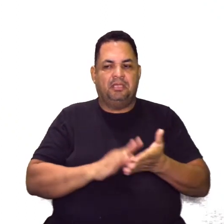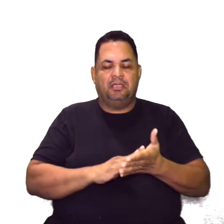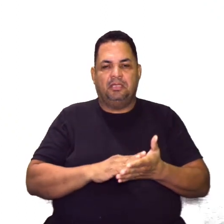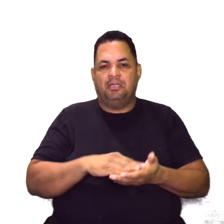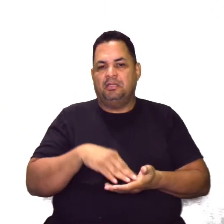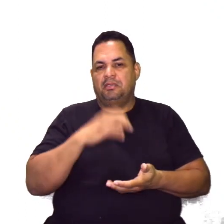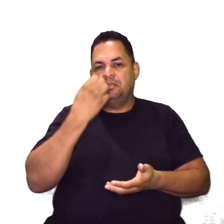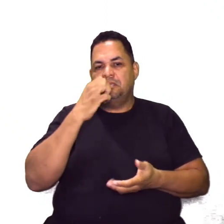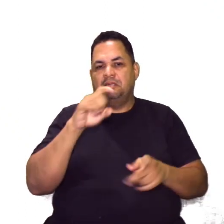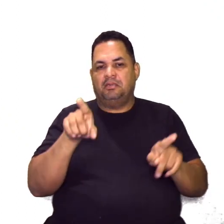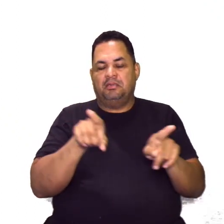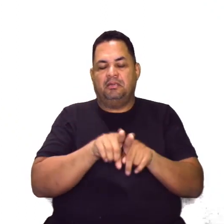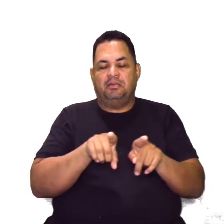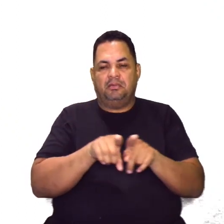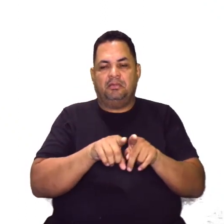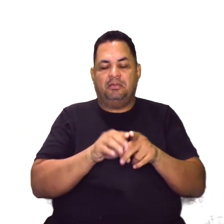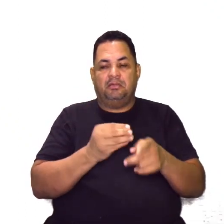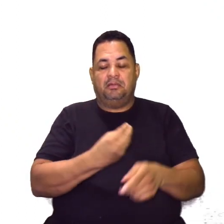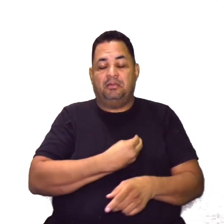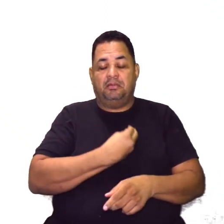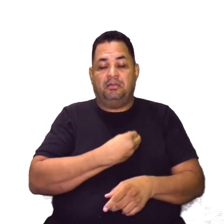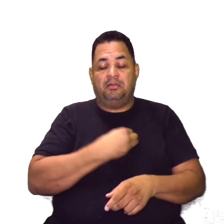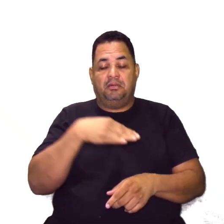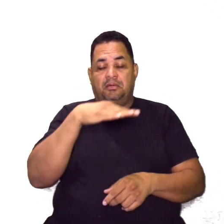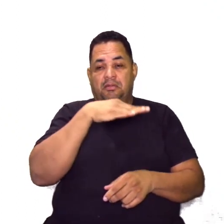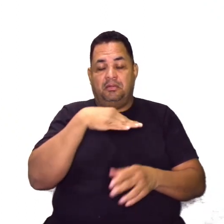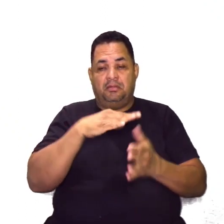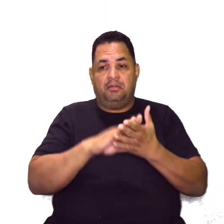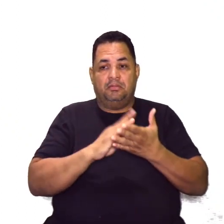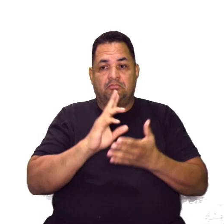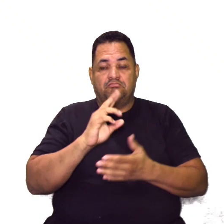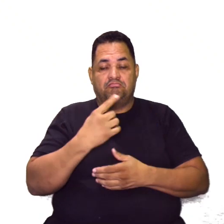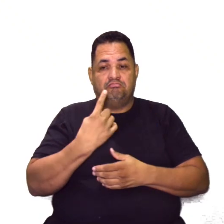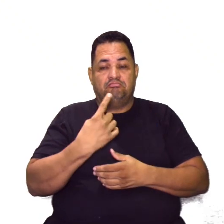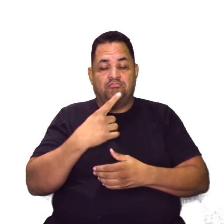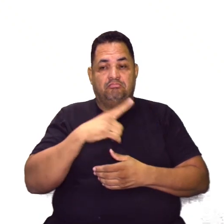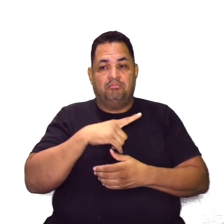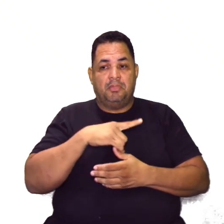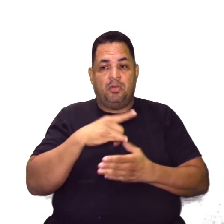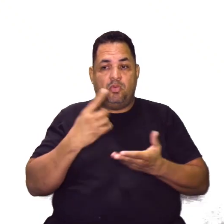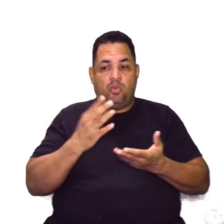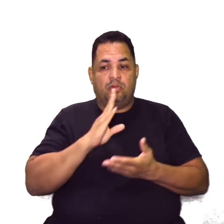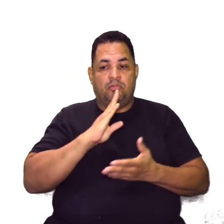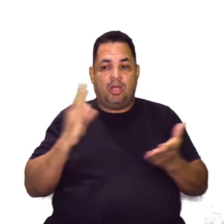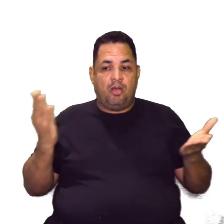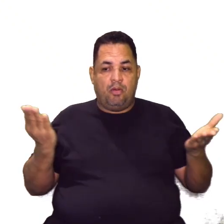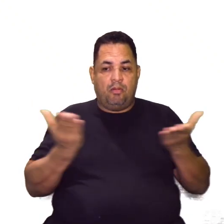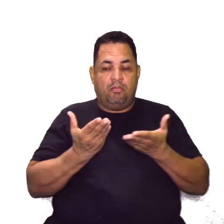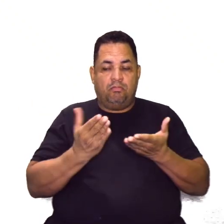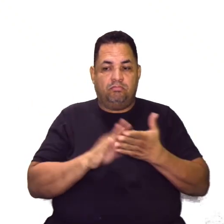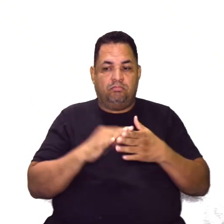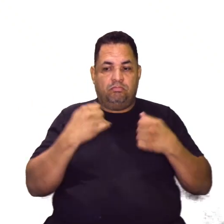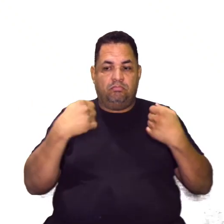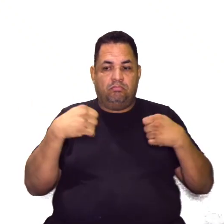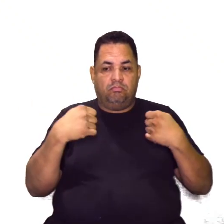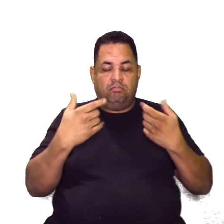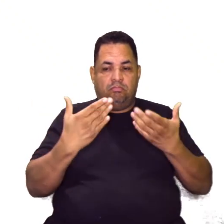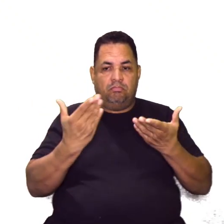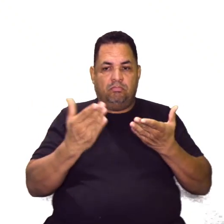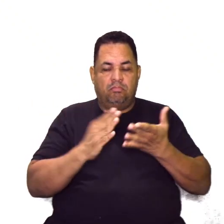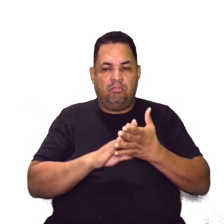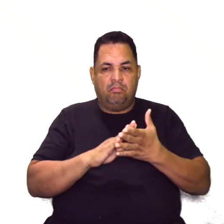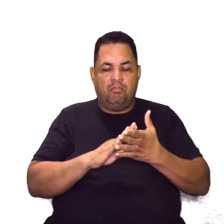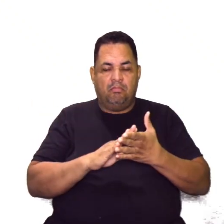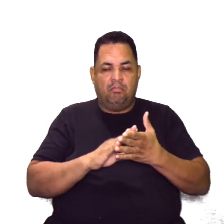energia e para a vida sobre a Terra, a única que conhecemos até o momento. E que são necessárias exatamente